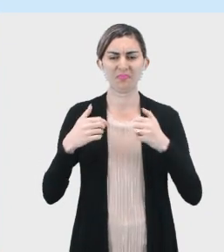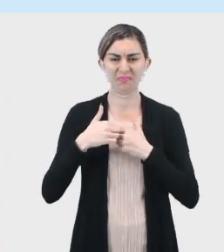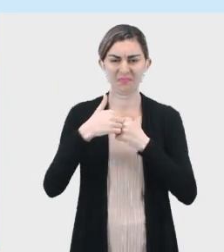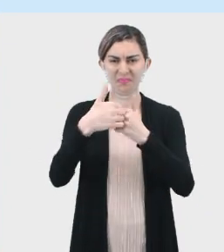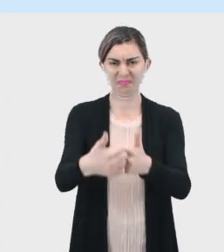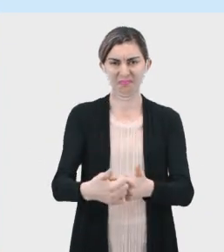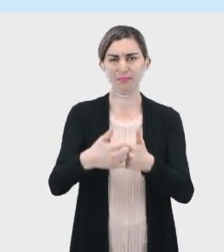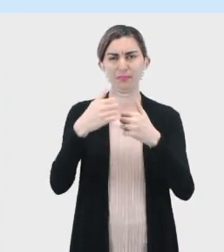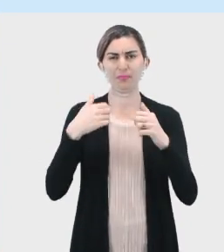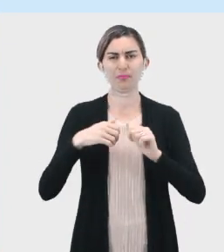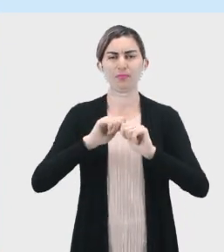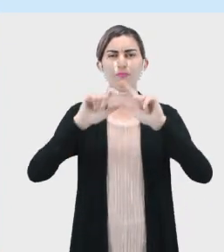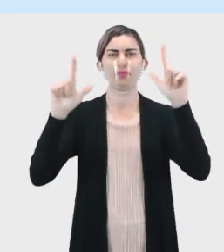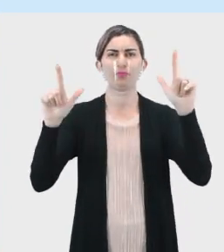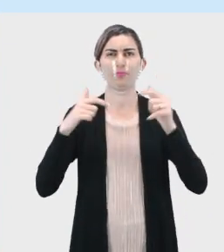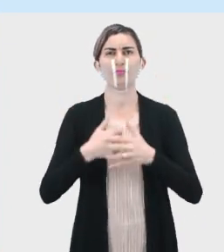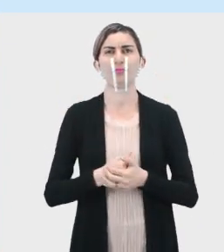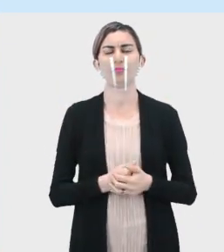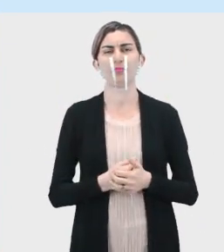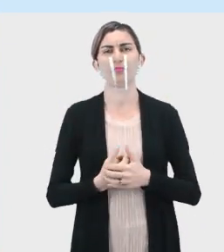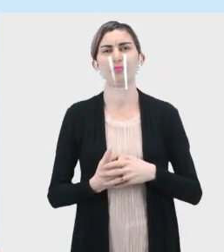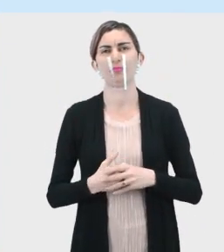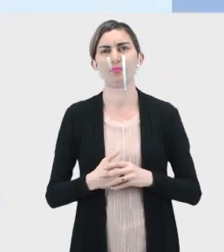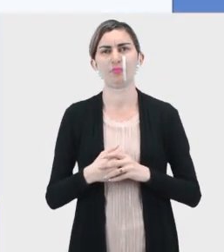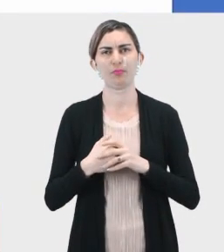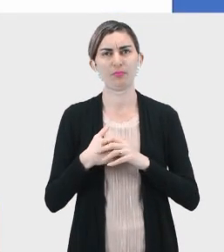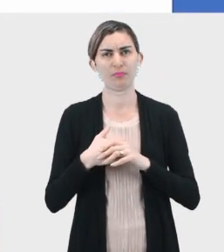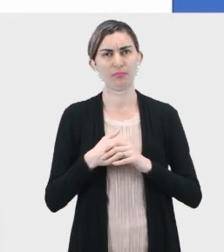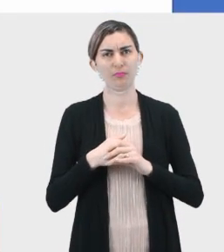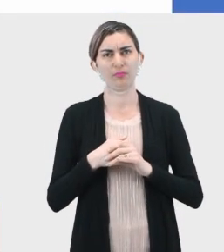hoje, seguindo na próxima tela.